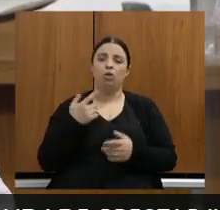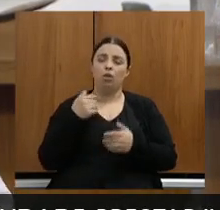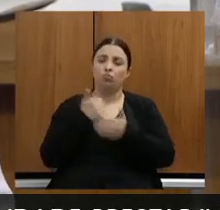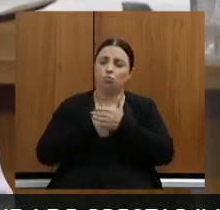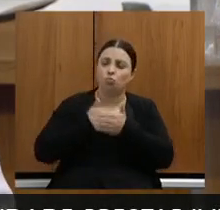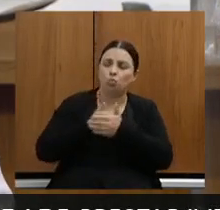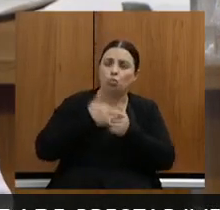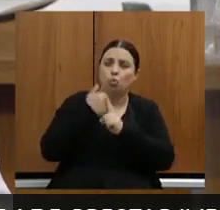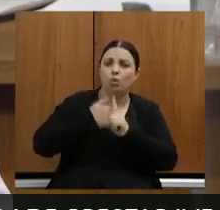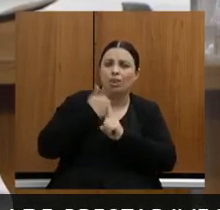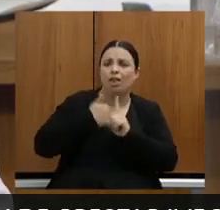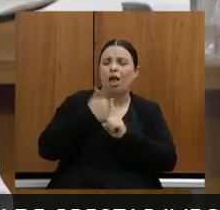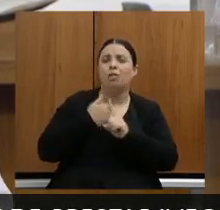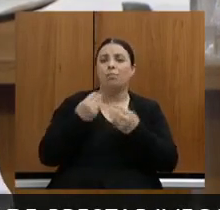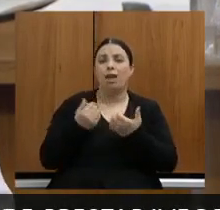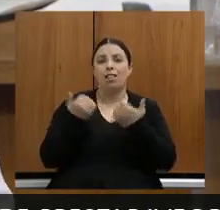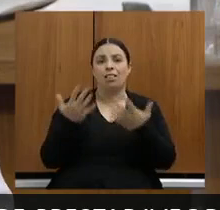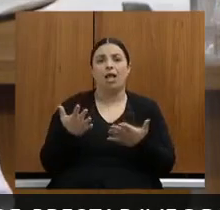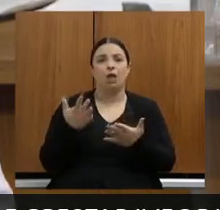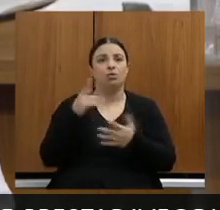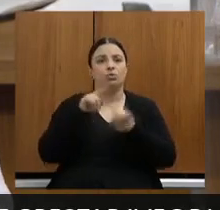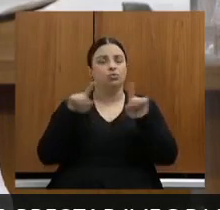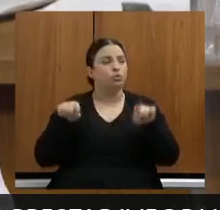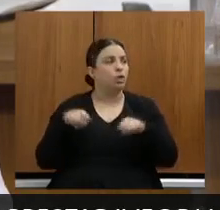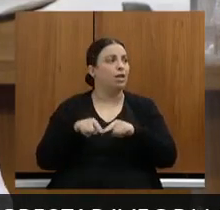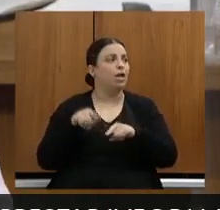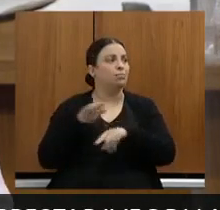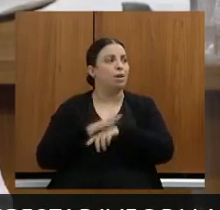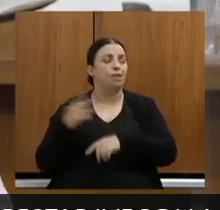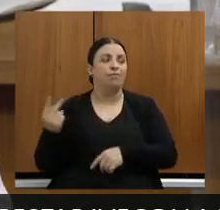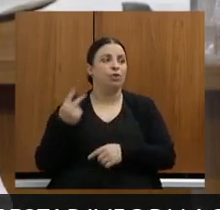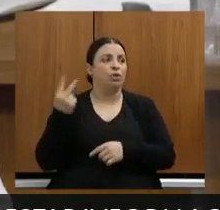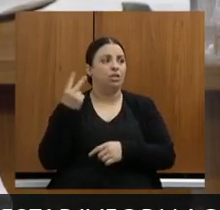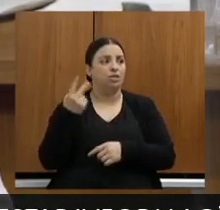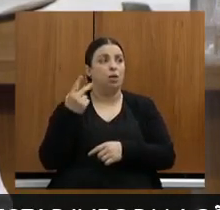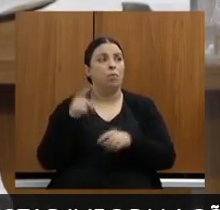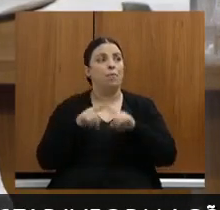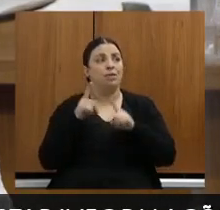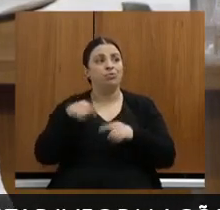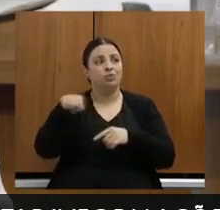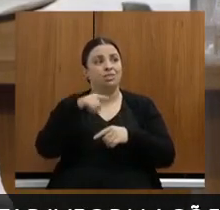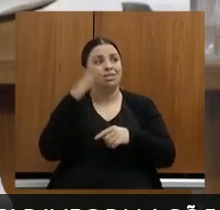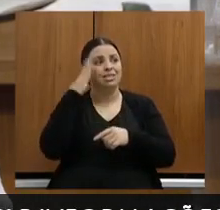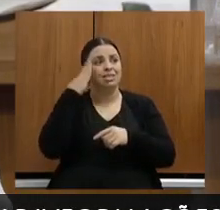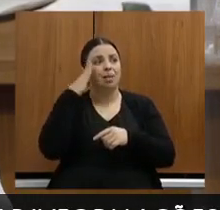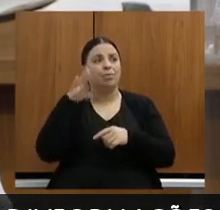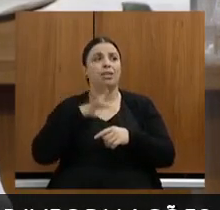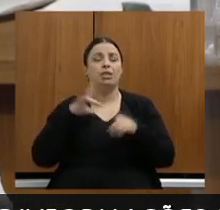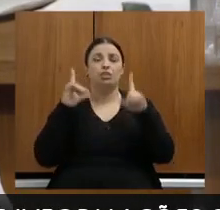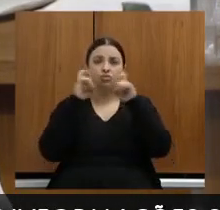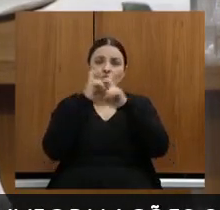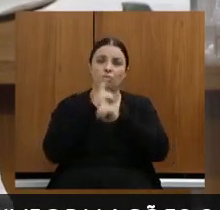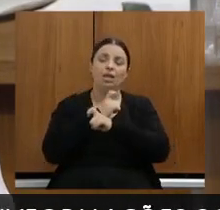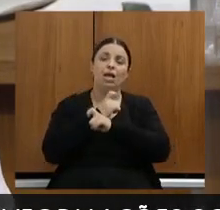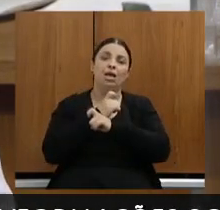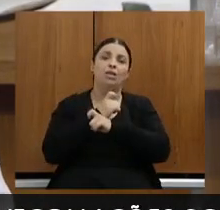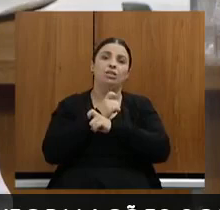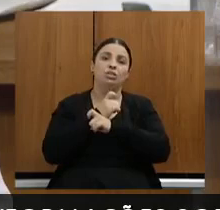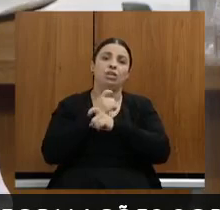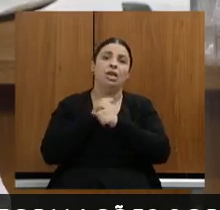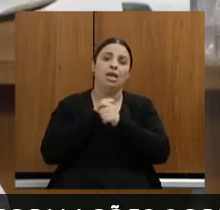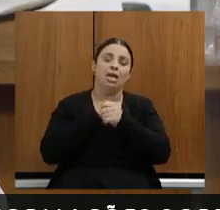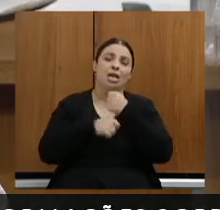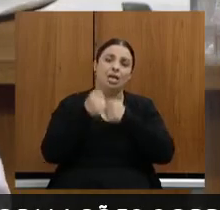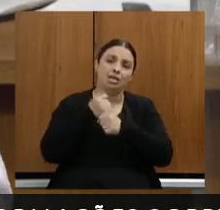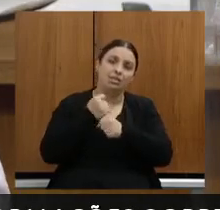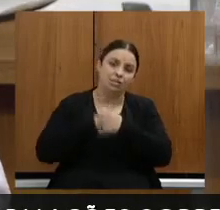Servidores junto ao governo junto à Seplag pastores você sabe da grande dificuldade que nós enfrentamos desses anos